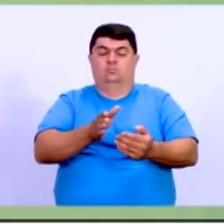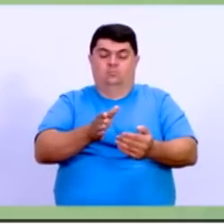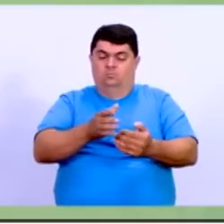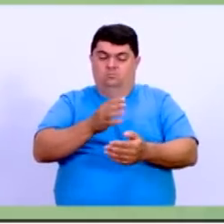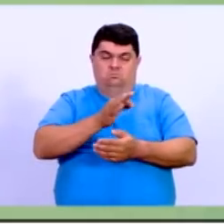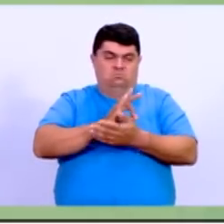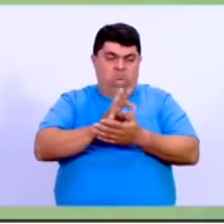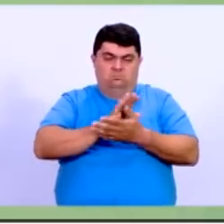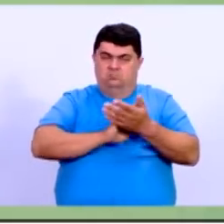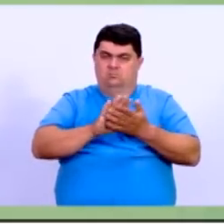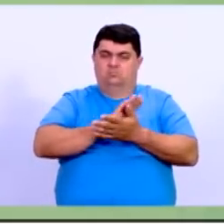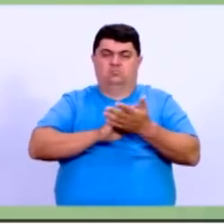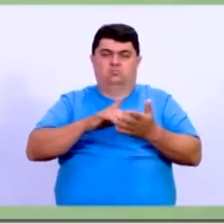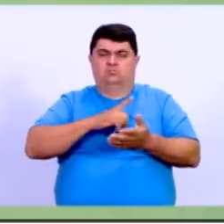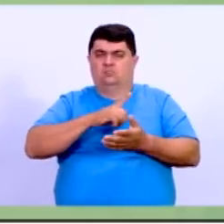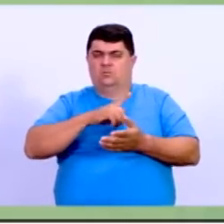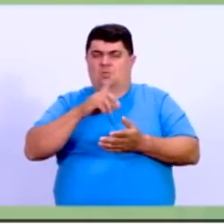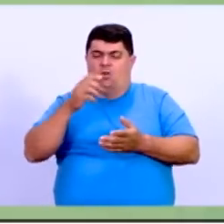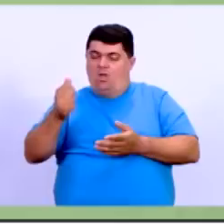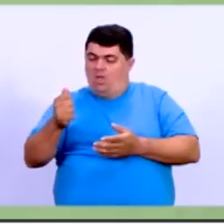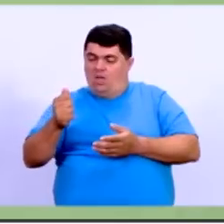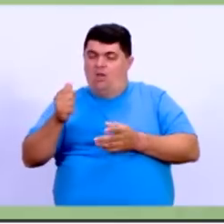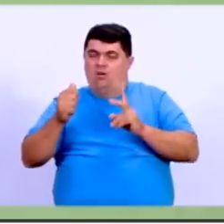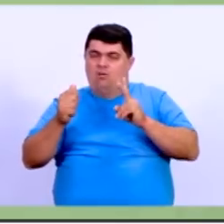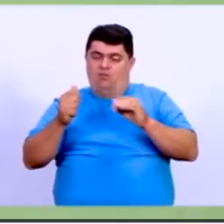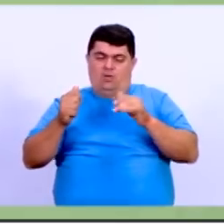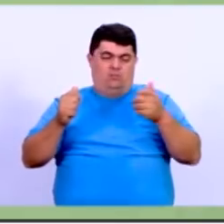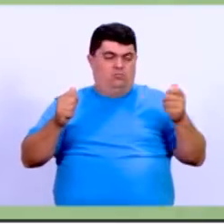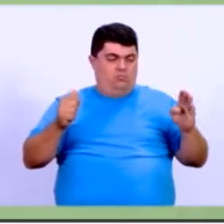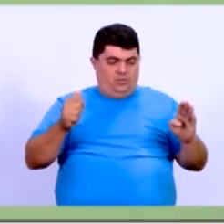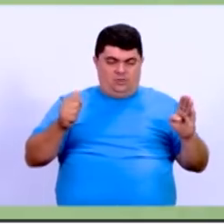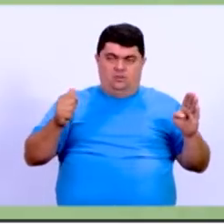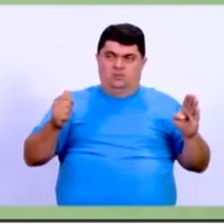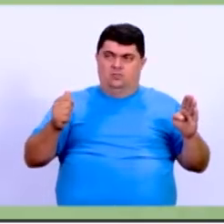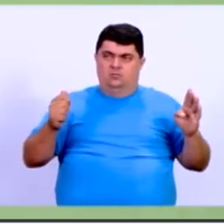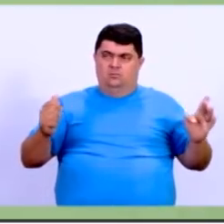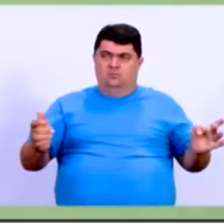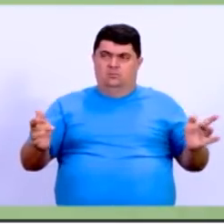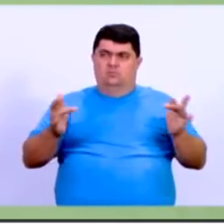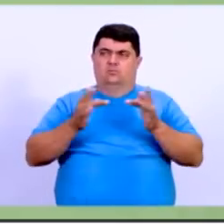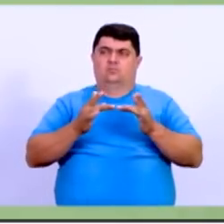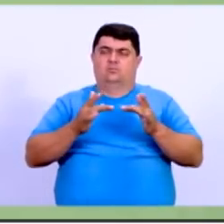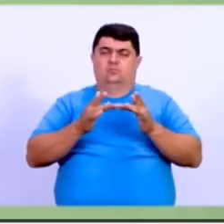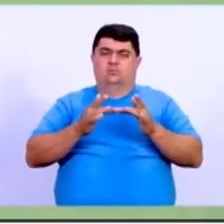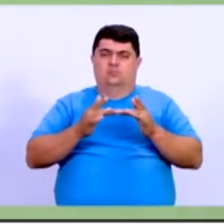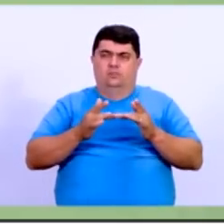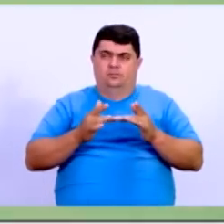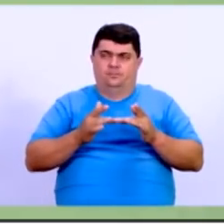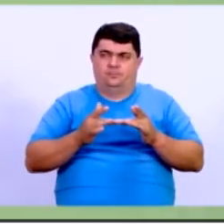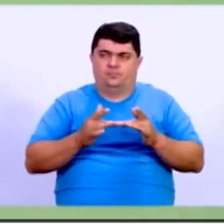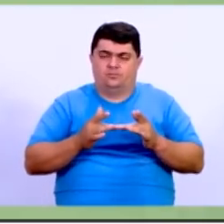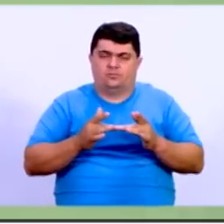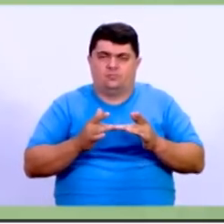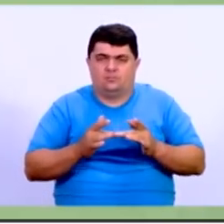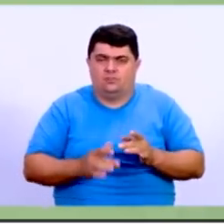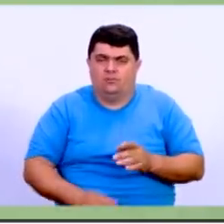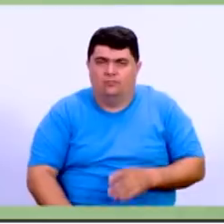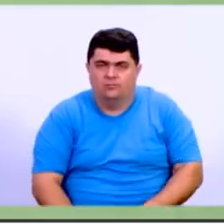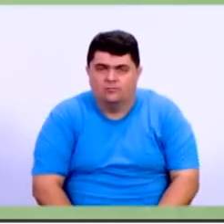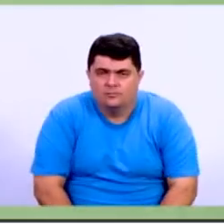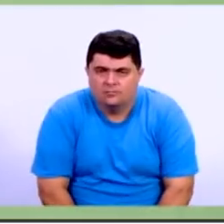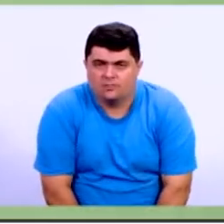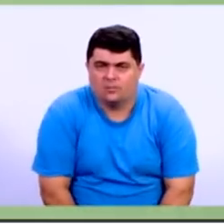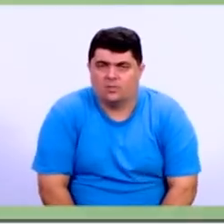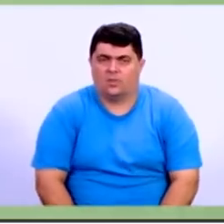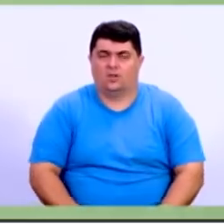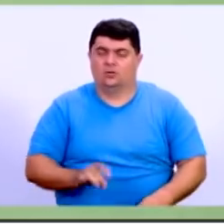máquina A vai se comunicar com a máquina B. A máquina B ela não vai responder às solicitações aqui da A. Então,